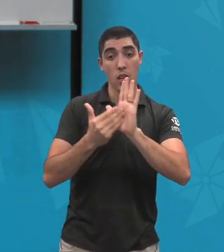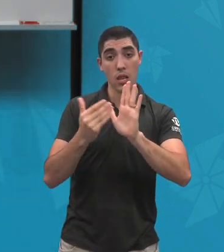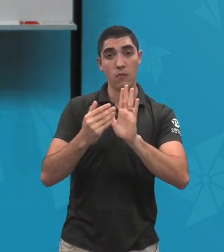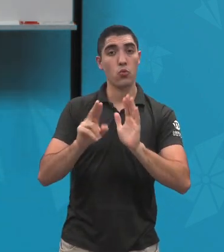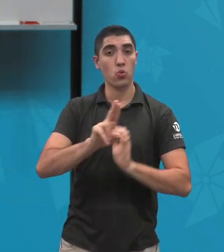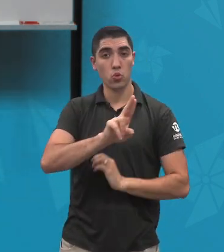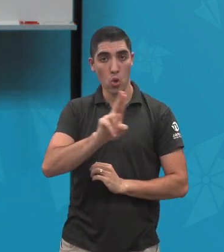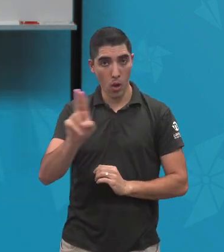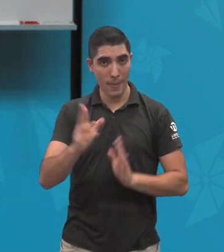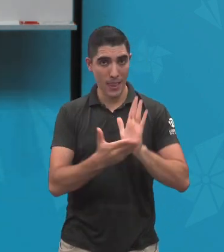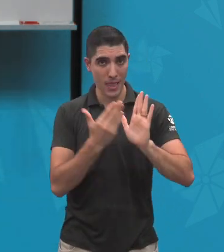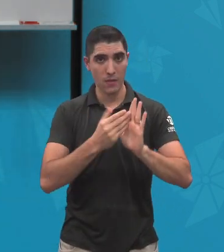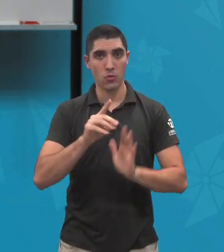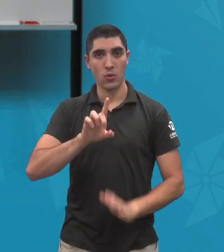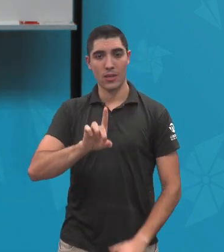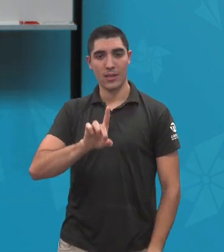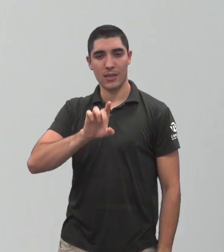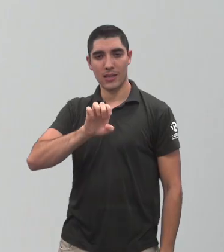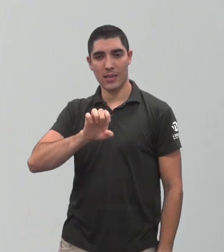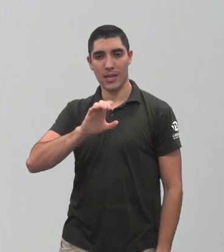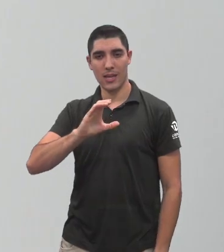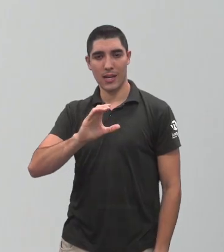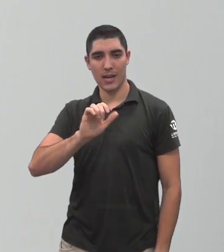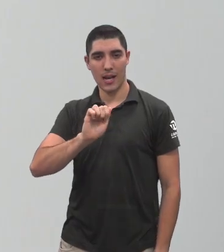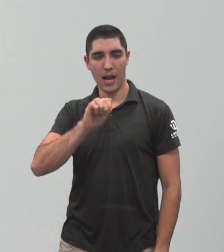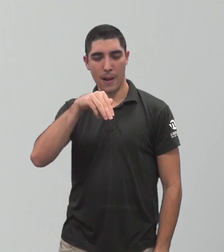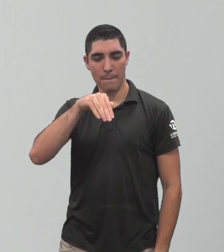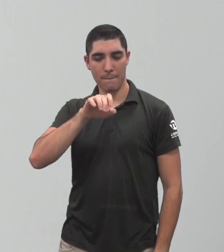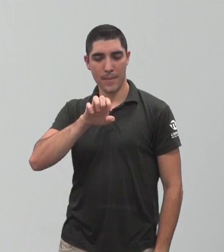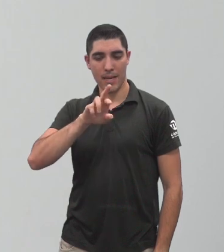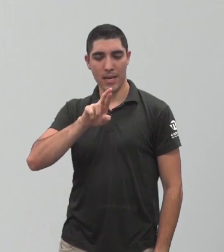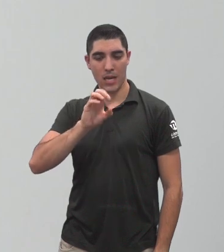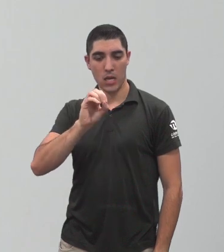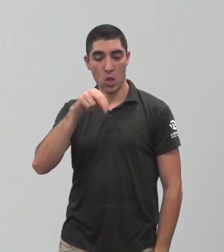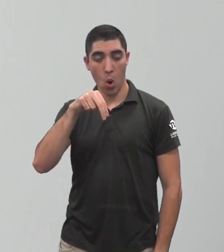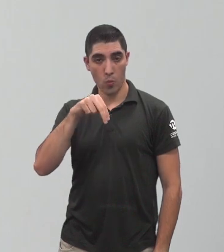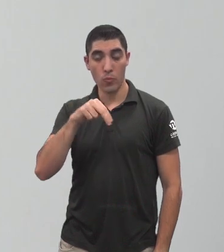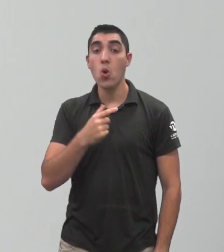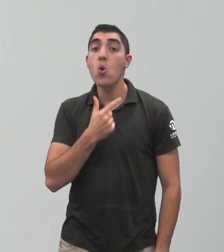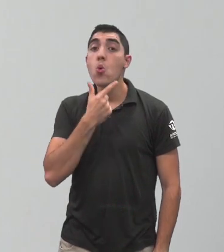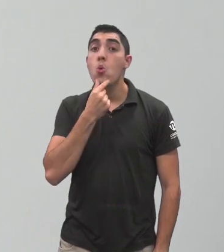livro chamado Decameron, escrito por um